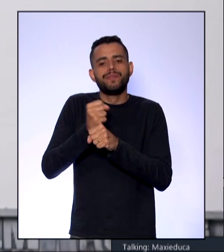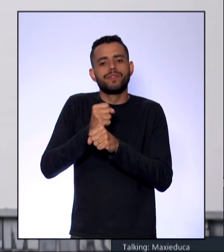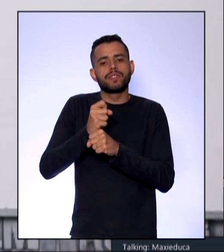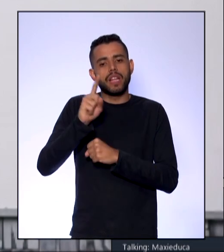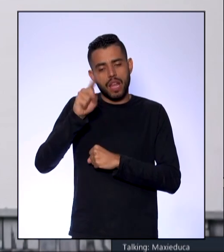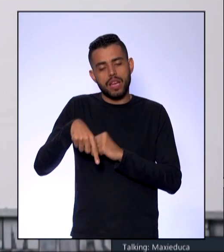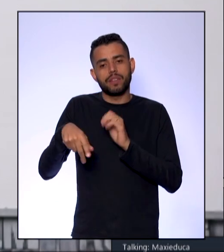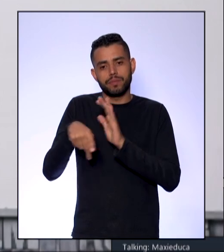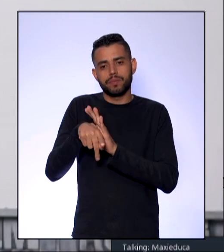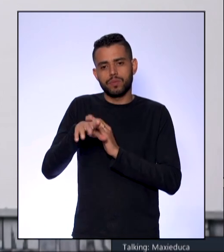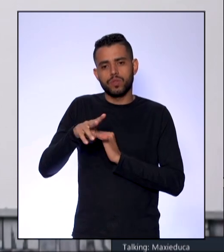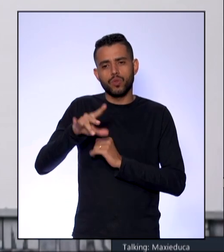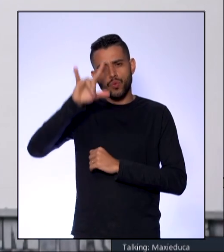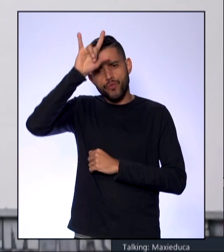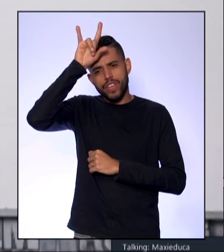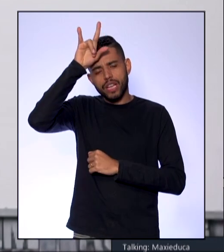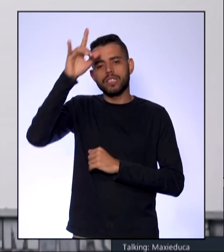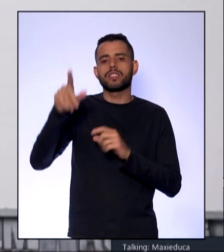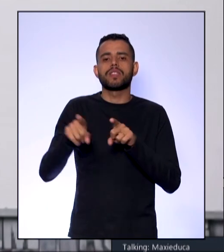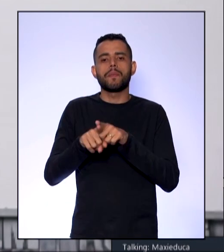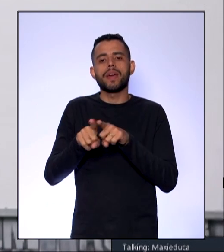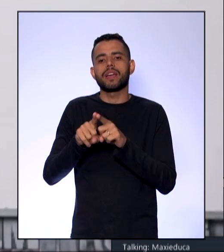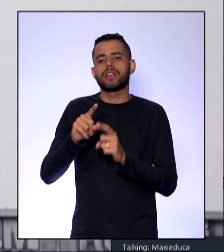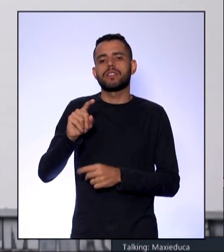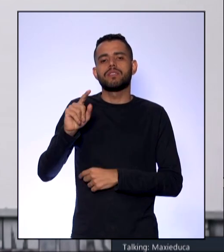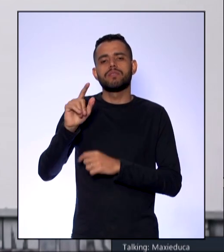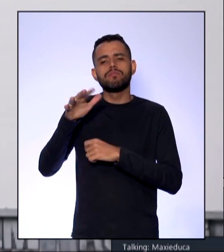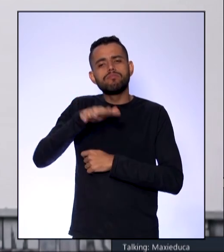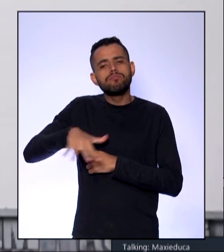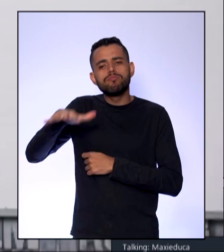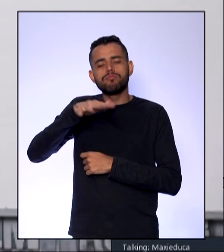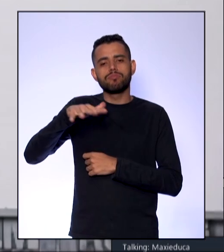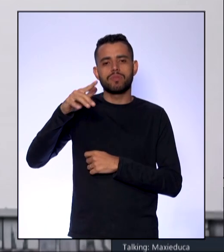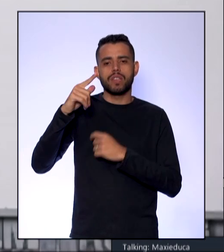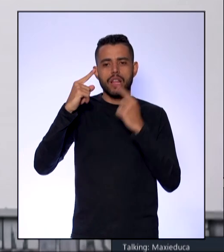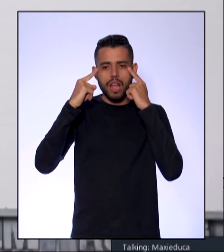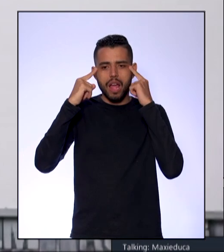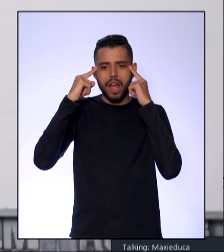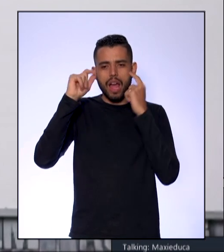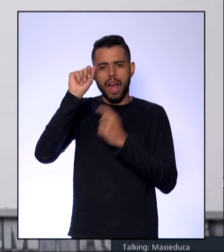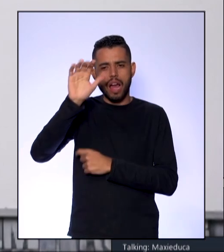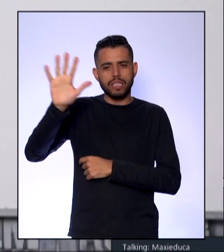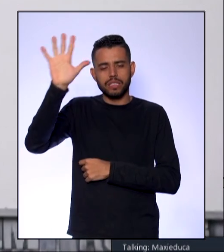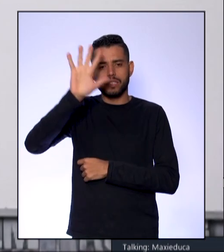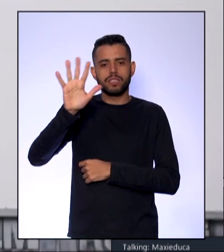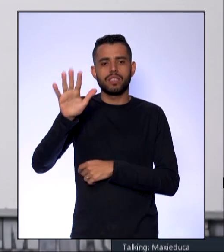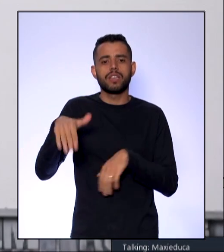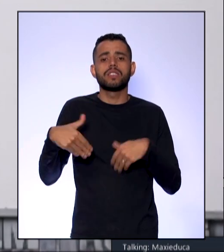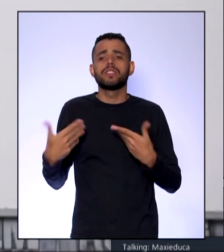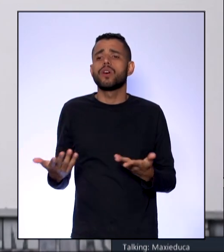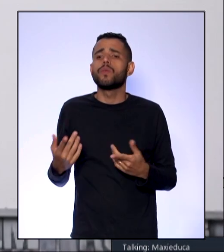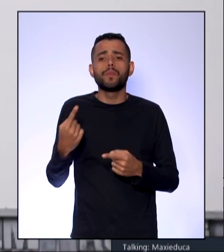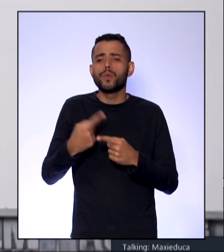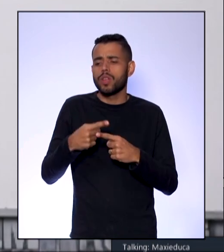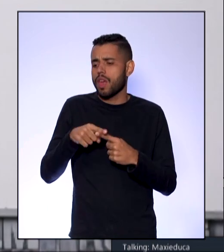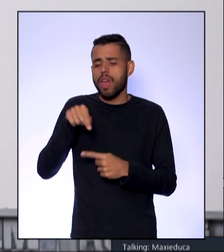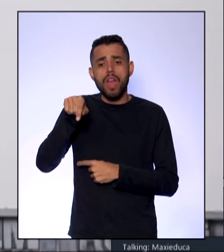dos asiáticos. Ah, professor, mas por que então não datamos a chegada na América por